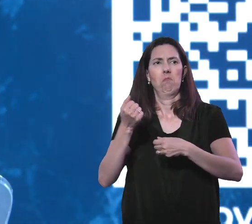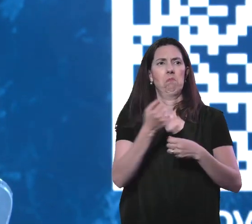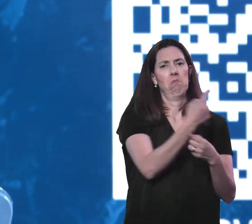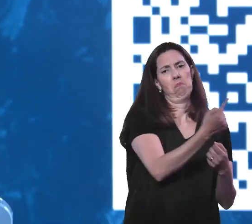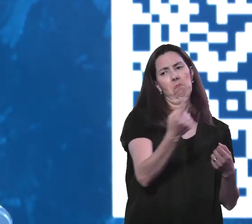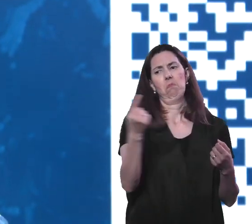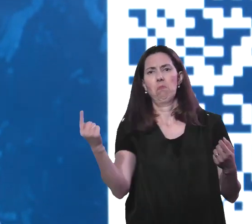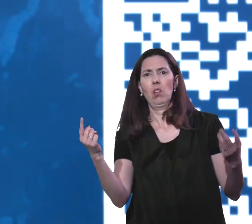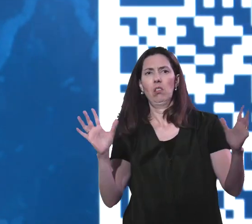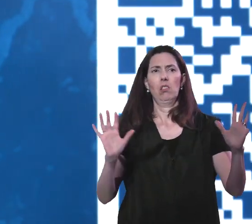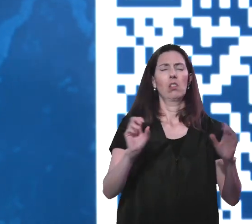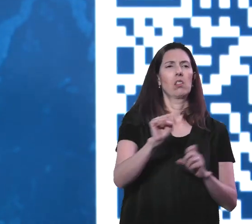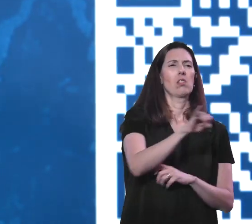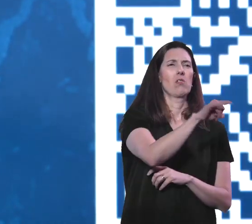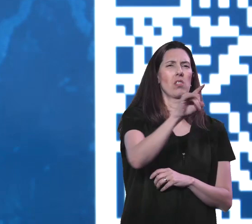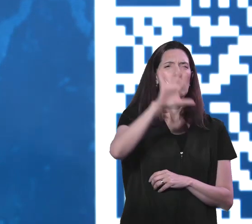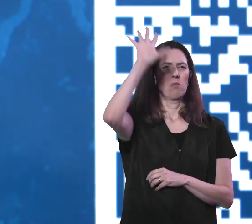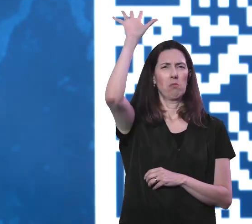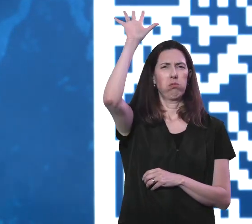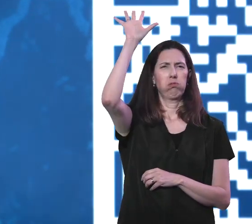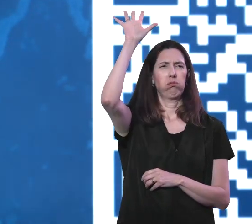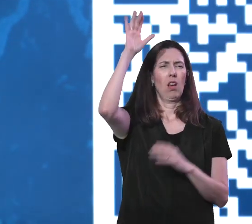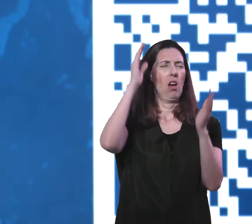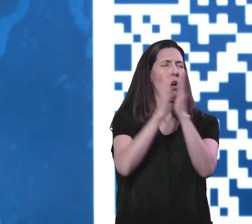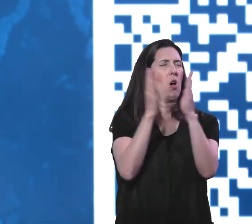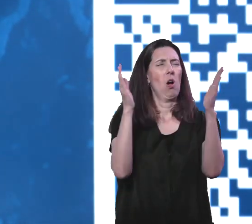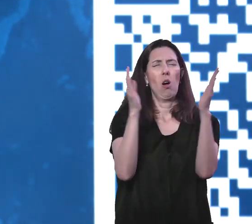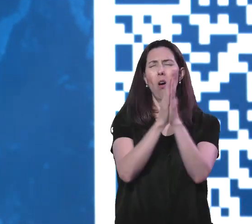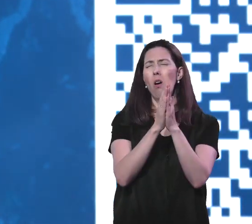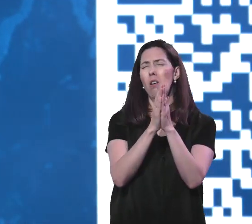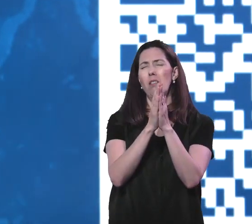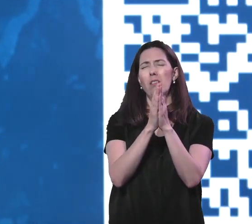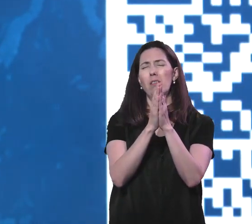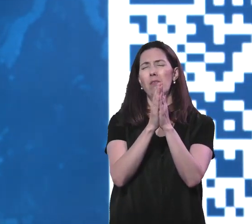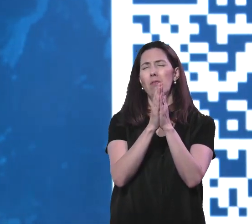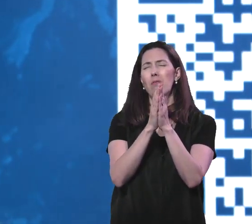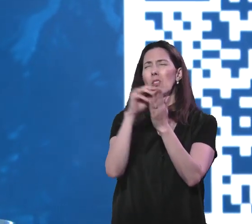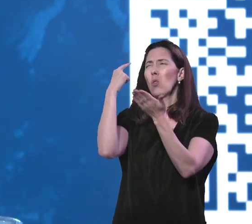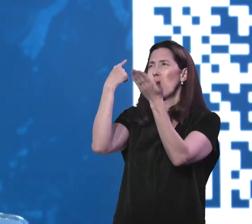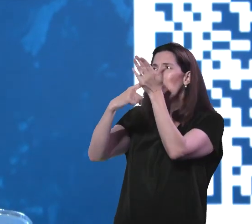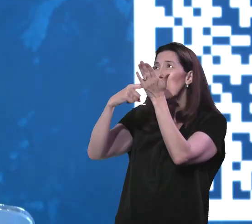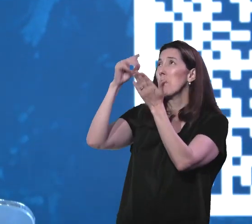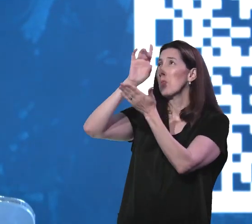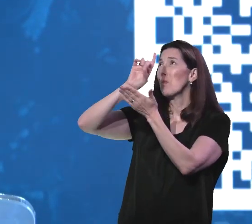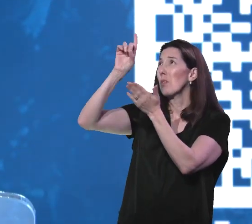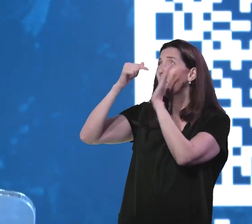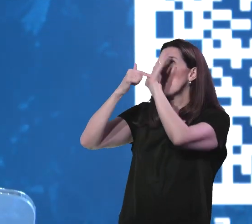Enquanto você está com a sua mão erguida, começa a orar e fazer os seus votos com Deus.